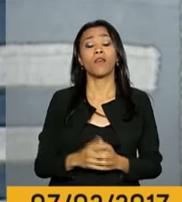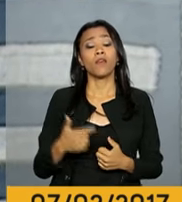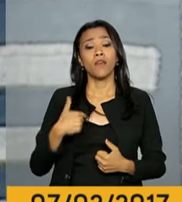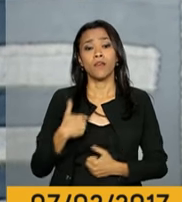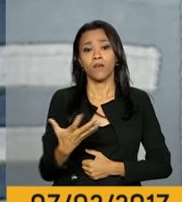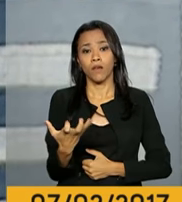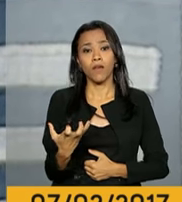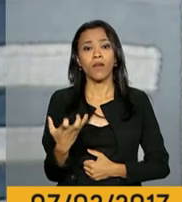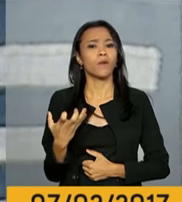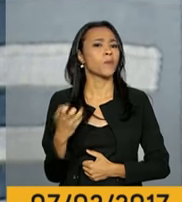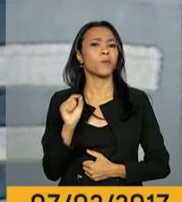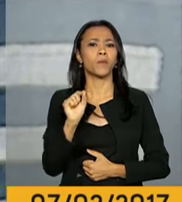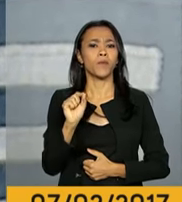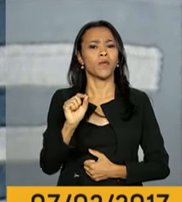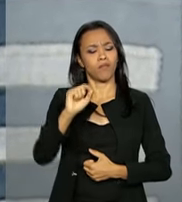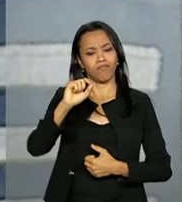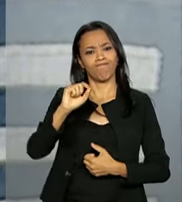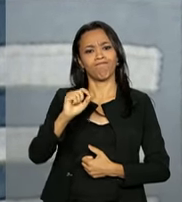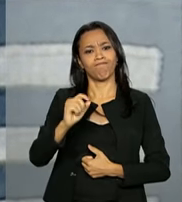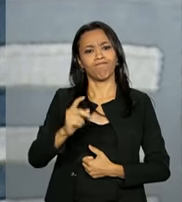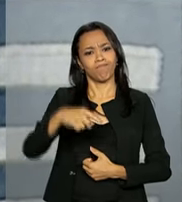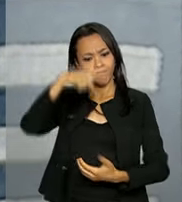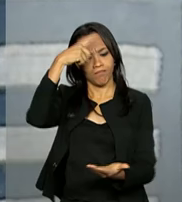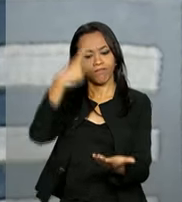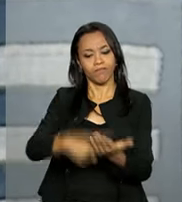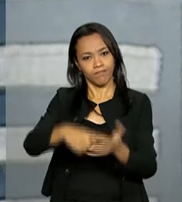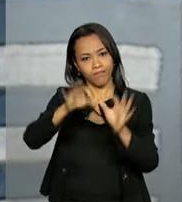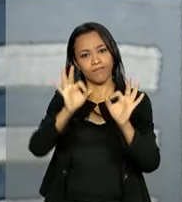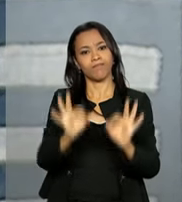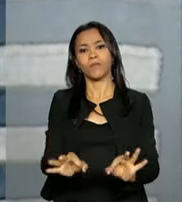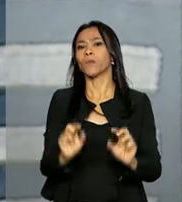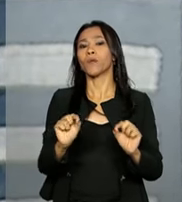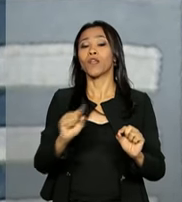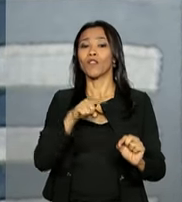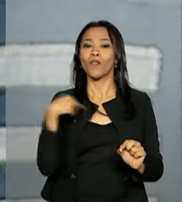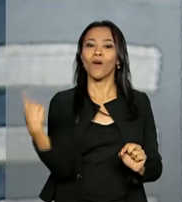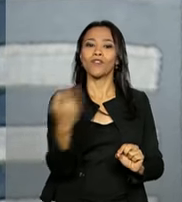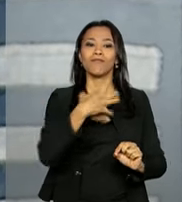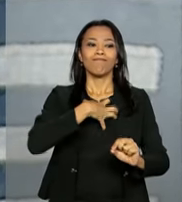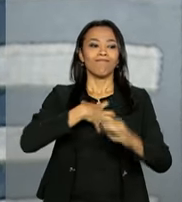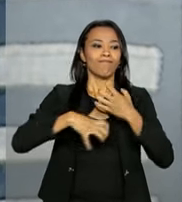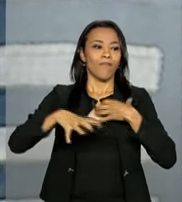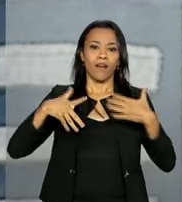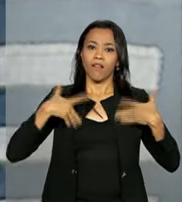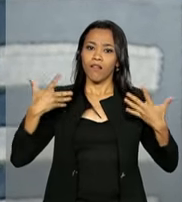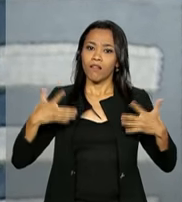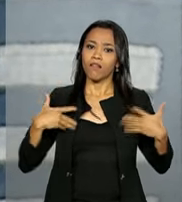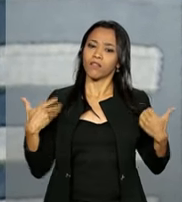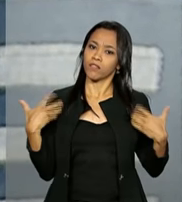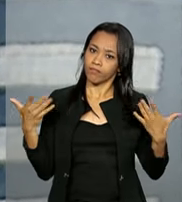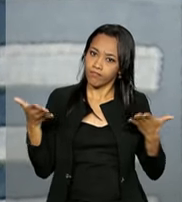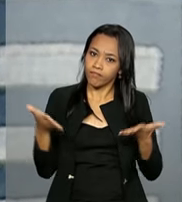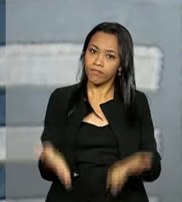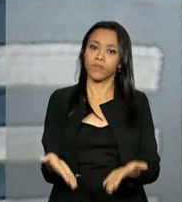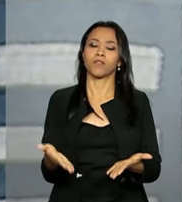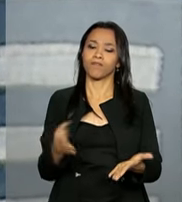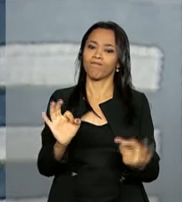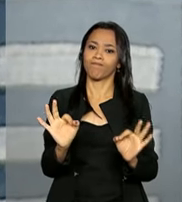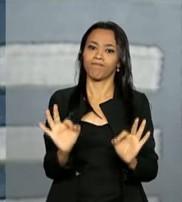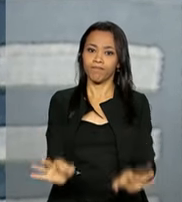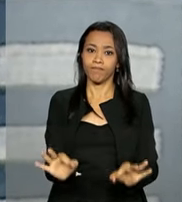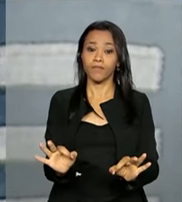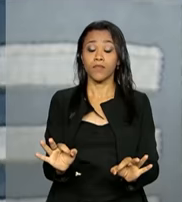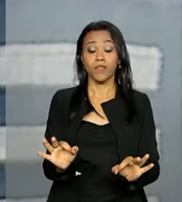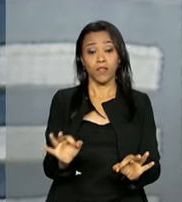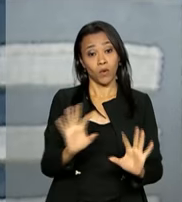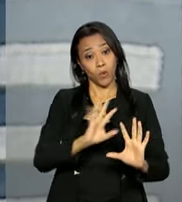aqui ratificar que Estamos muito contentes de estar aqui de fato